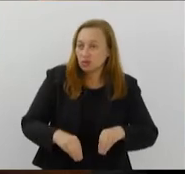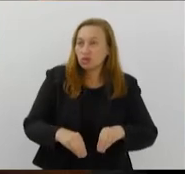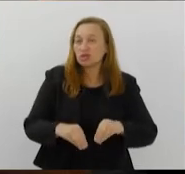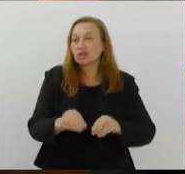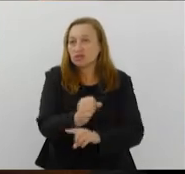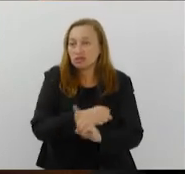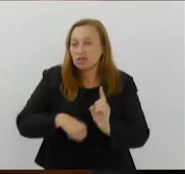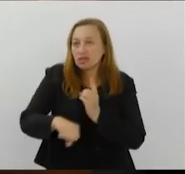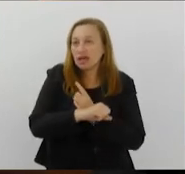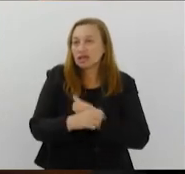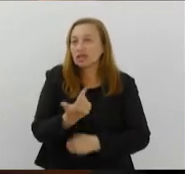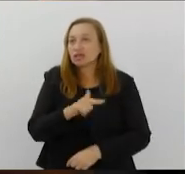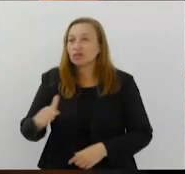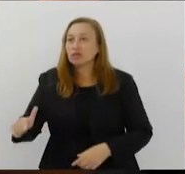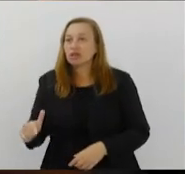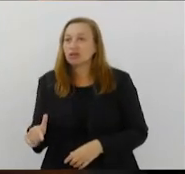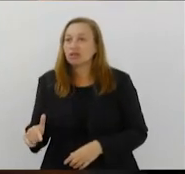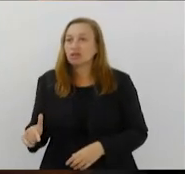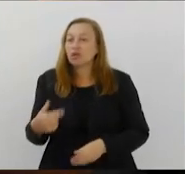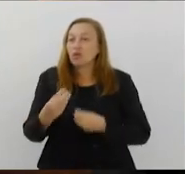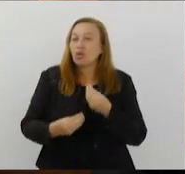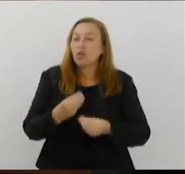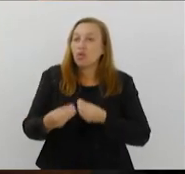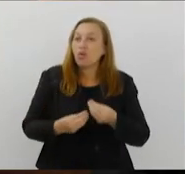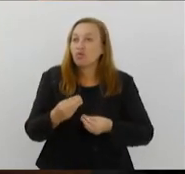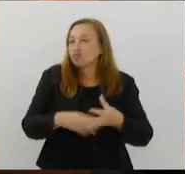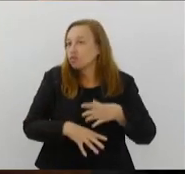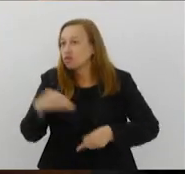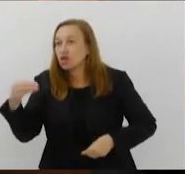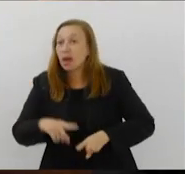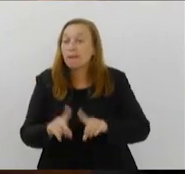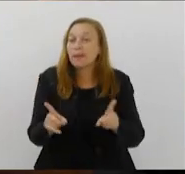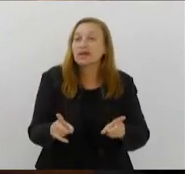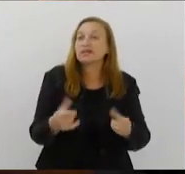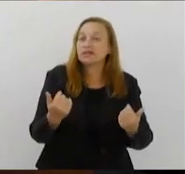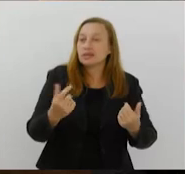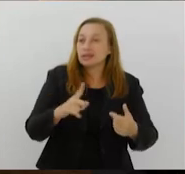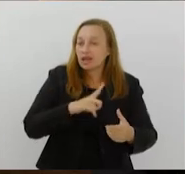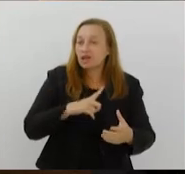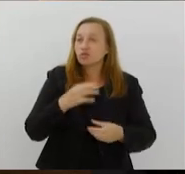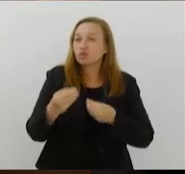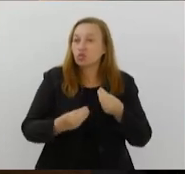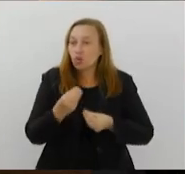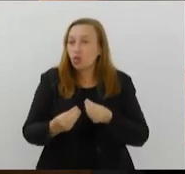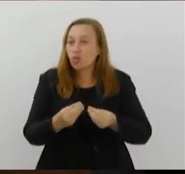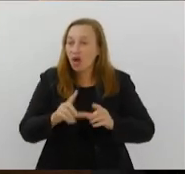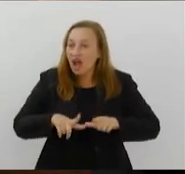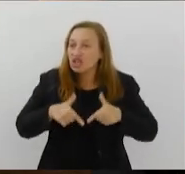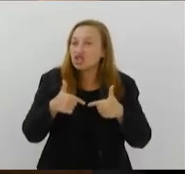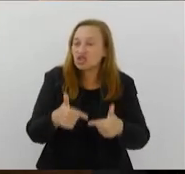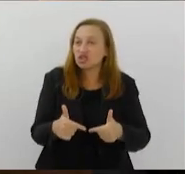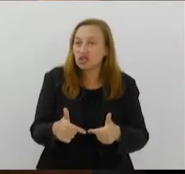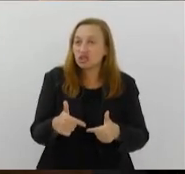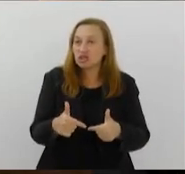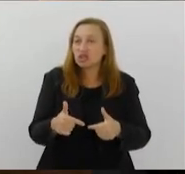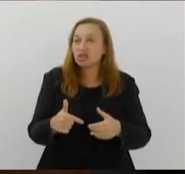Não temos como escapar, mas temos como criar correntes do bem